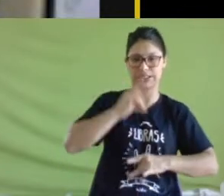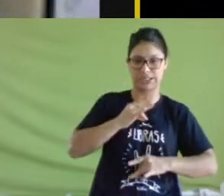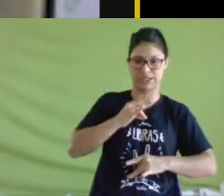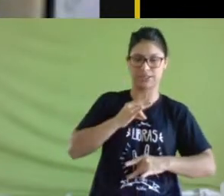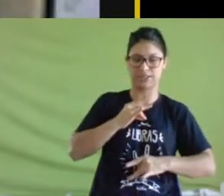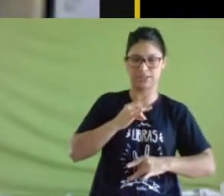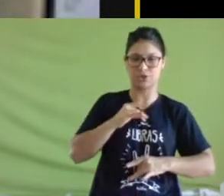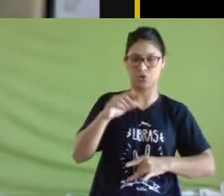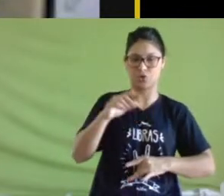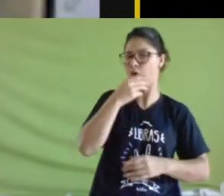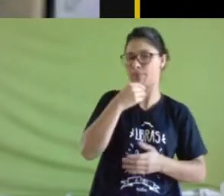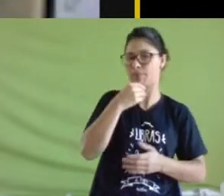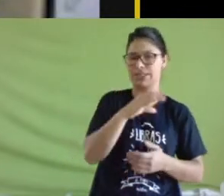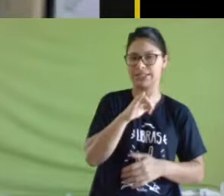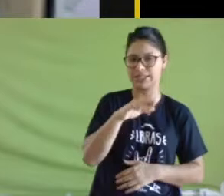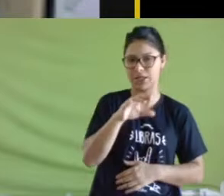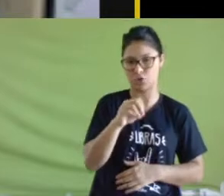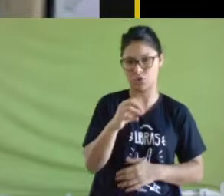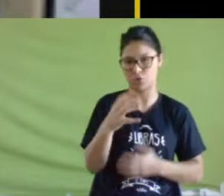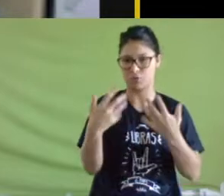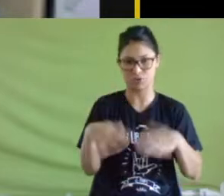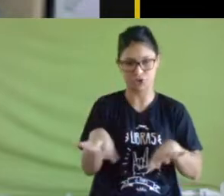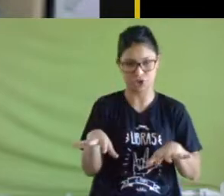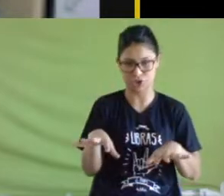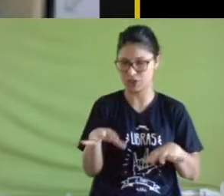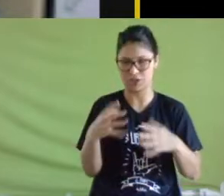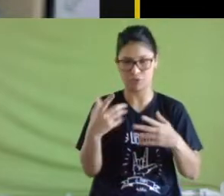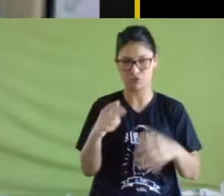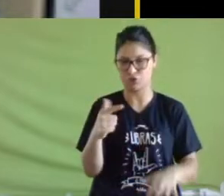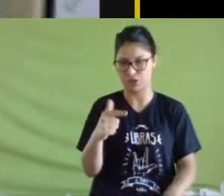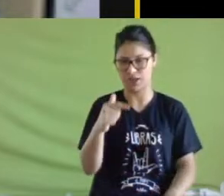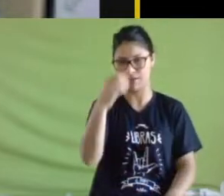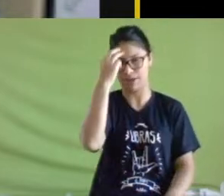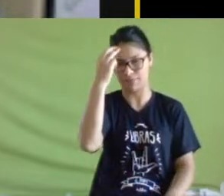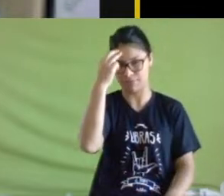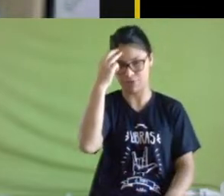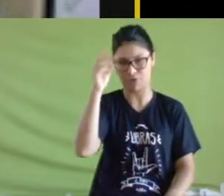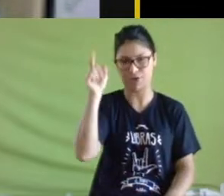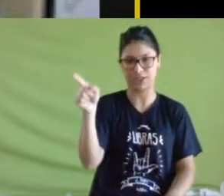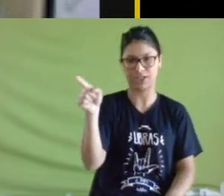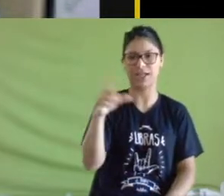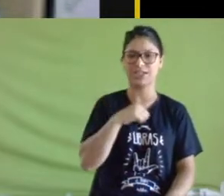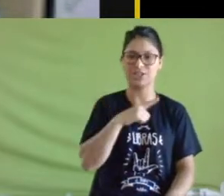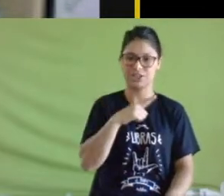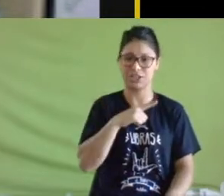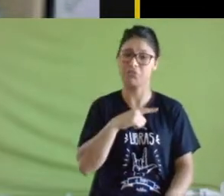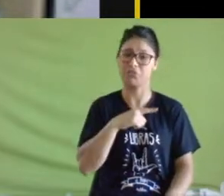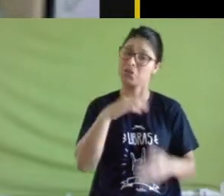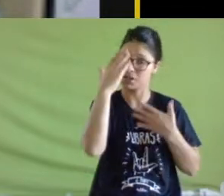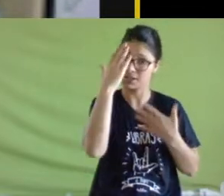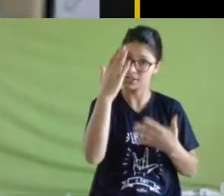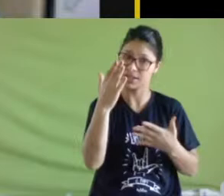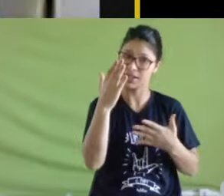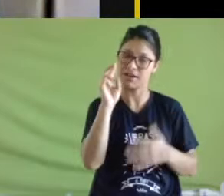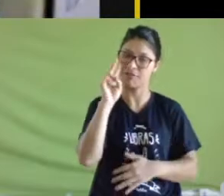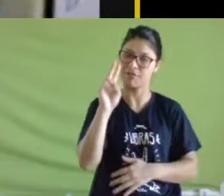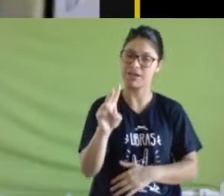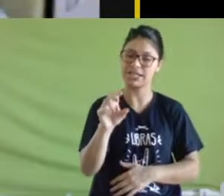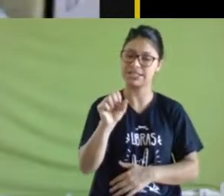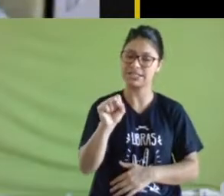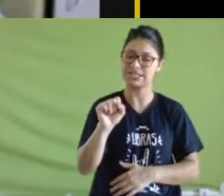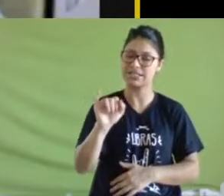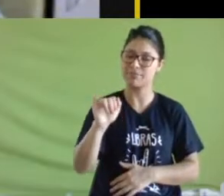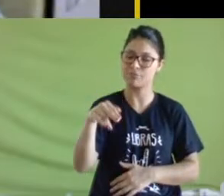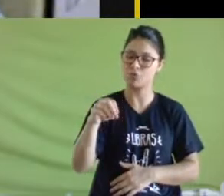infelizmente, não tem a memória que o Temístocles tinha e que ele ficaria muito agradecido ao velho Simônides,